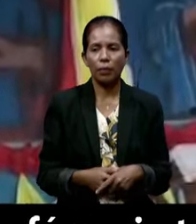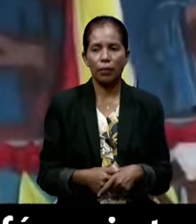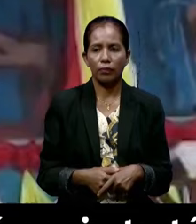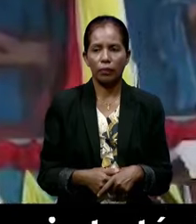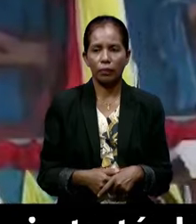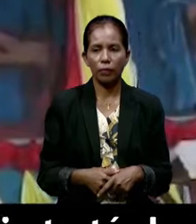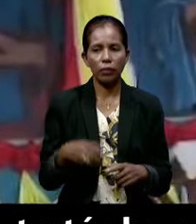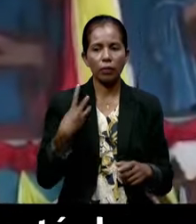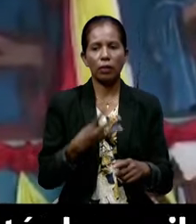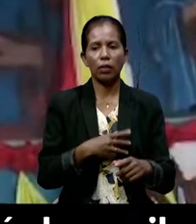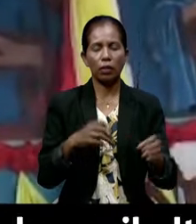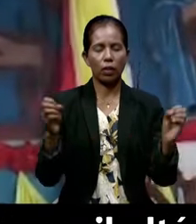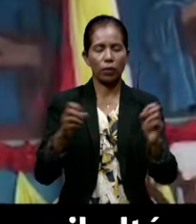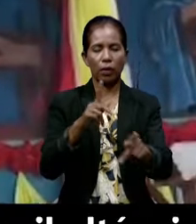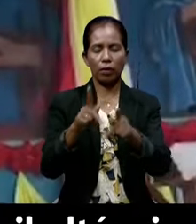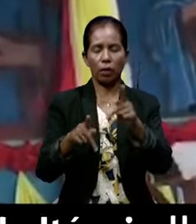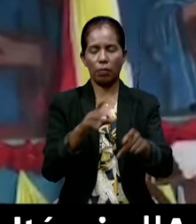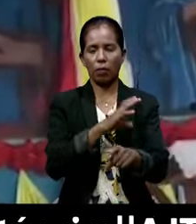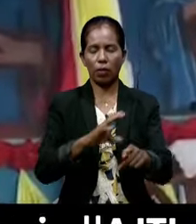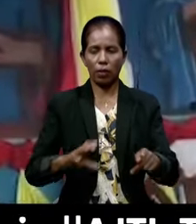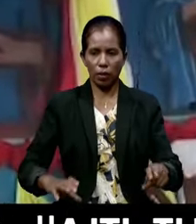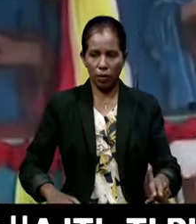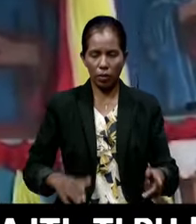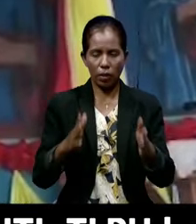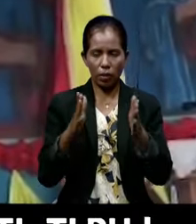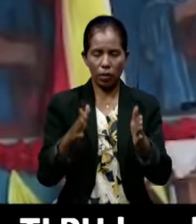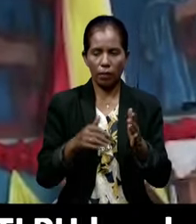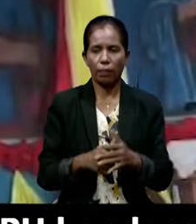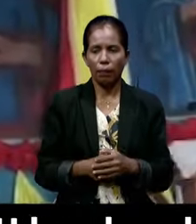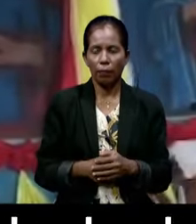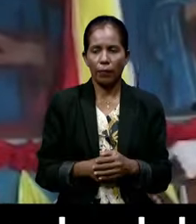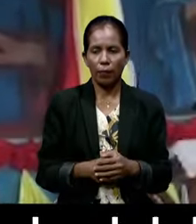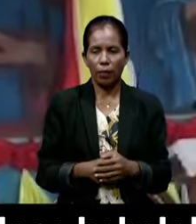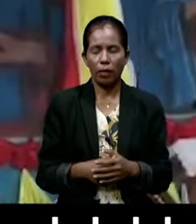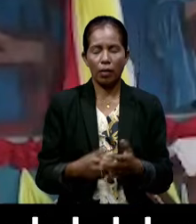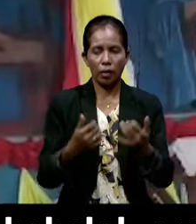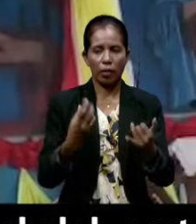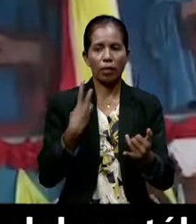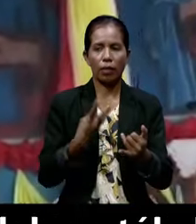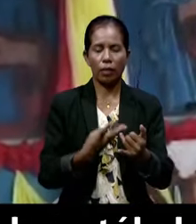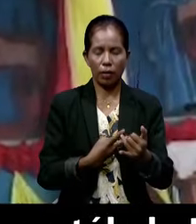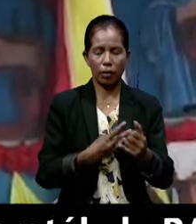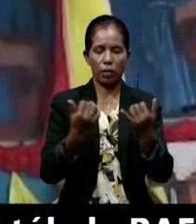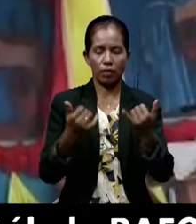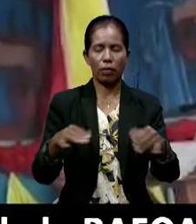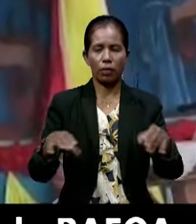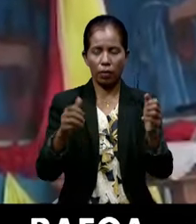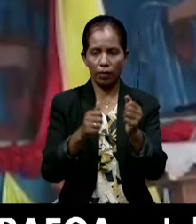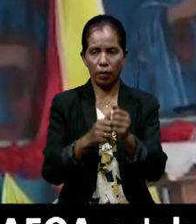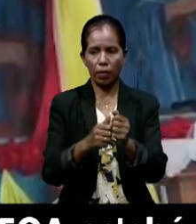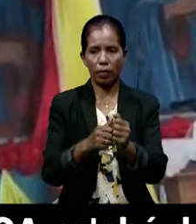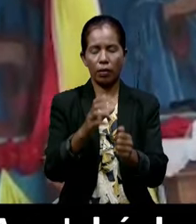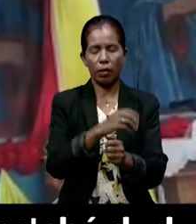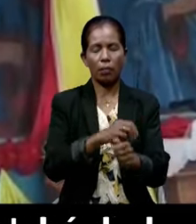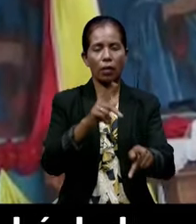Nem está lá nosso de Zaguan, ainda. Zaguan é uma pegadora. Ainda nem é que vem com Zaguan. Ida nema deno